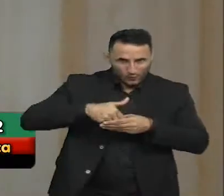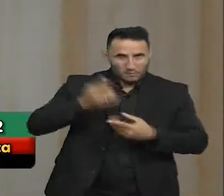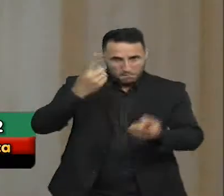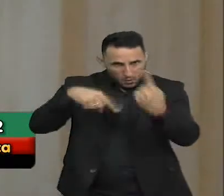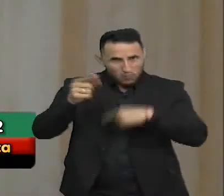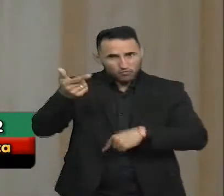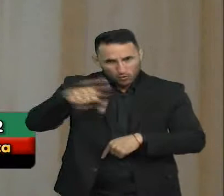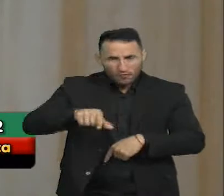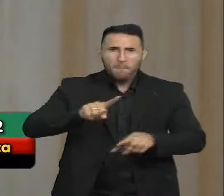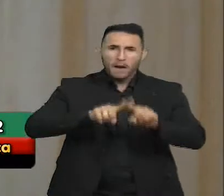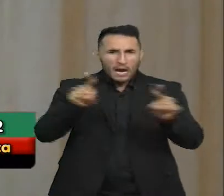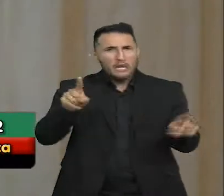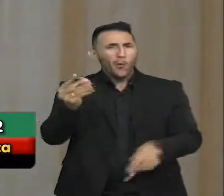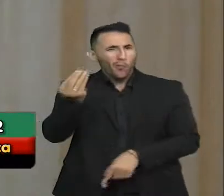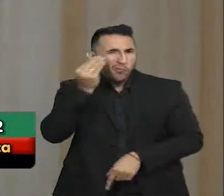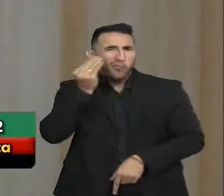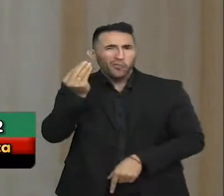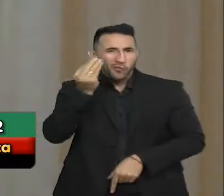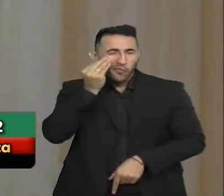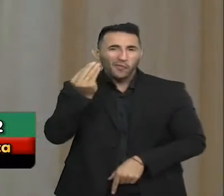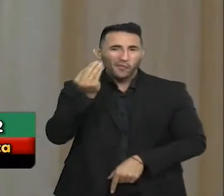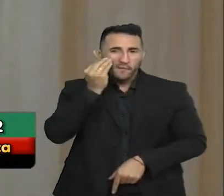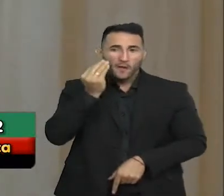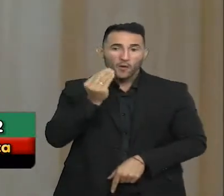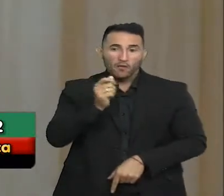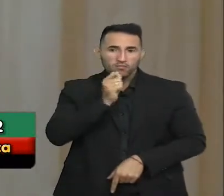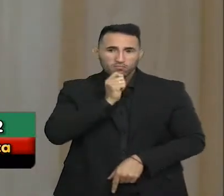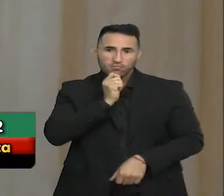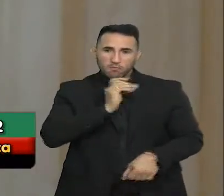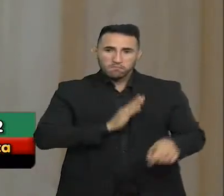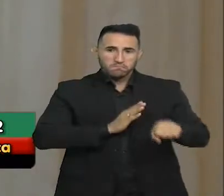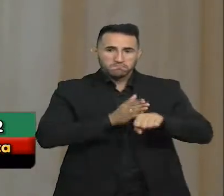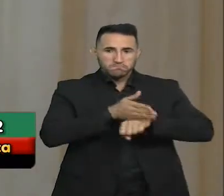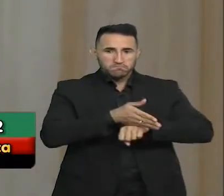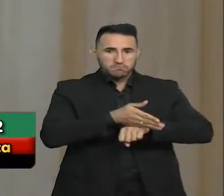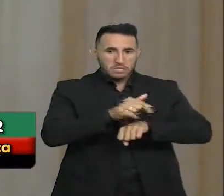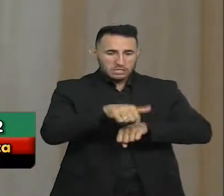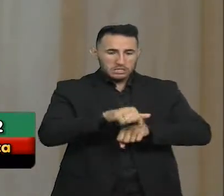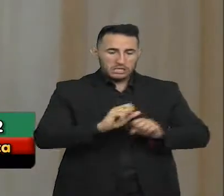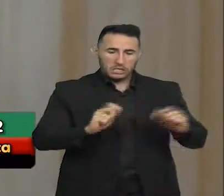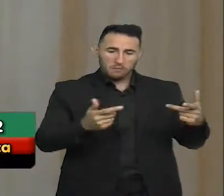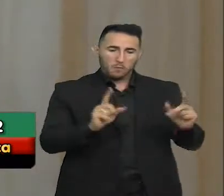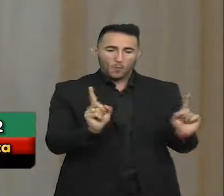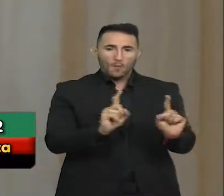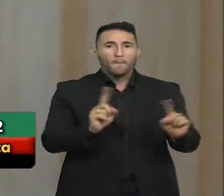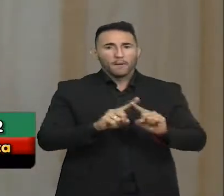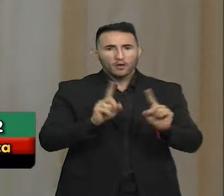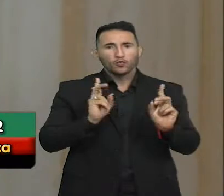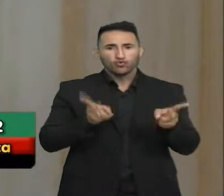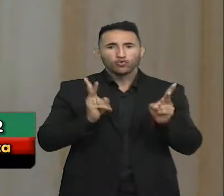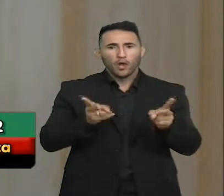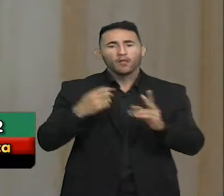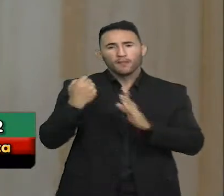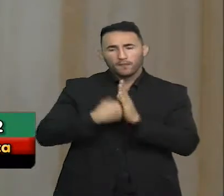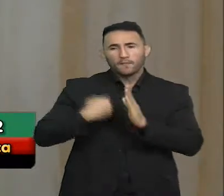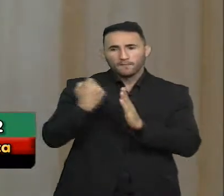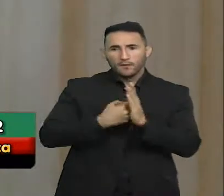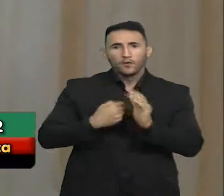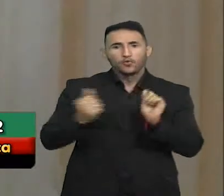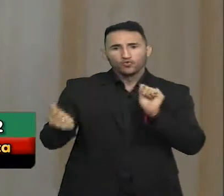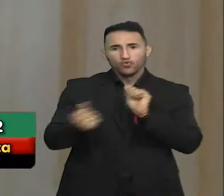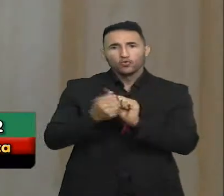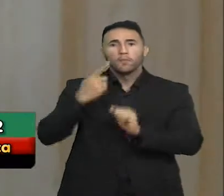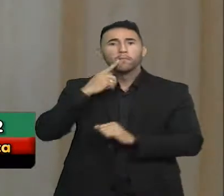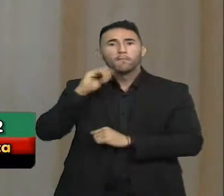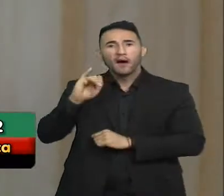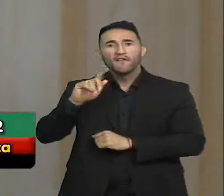sempre continuei, embora não participante de nenhuma dessas casas, a atuar. E, junto com o pai Valentim,